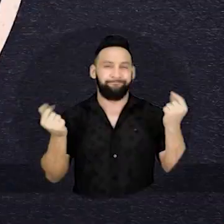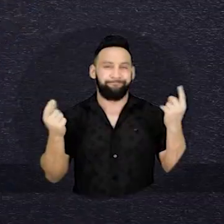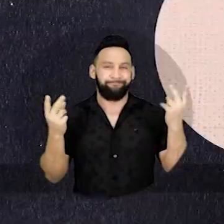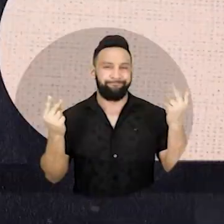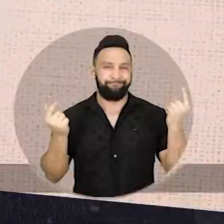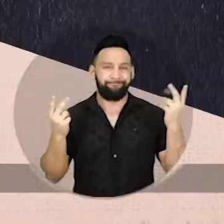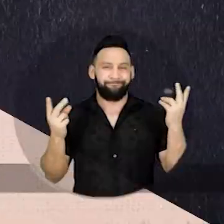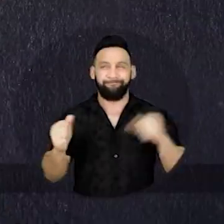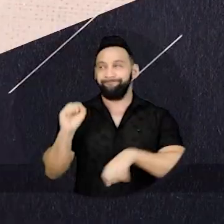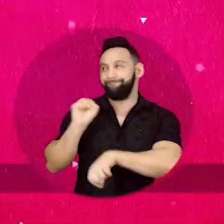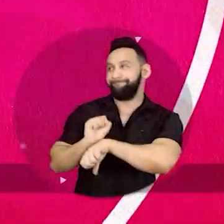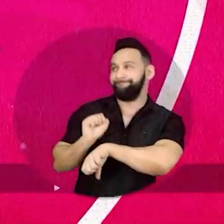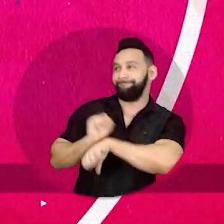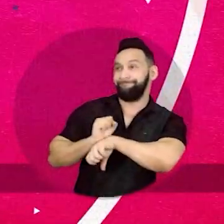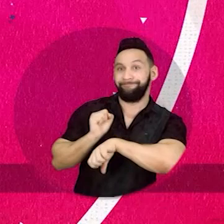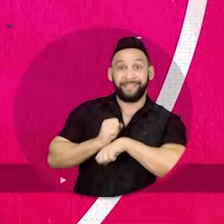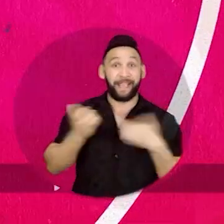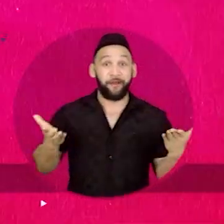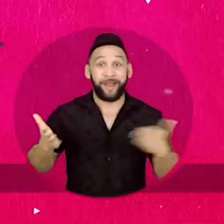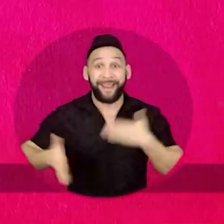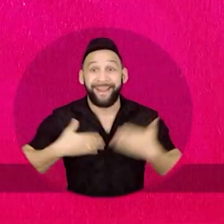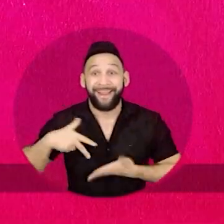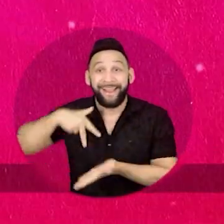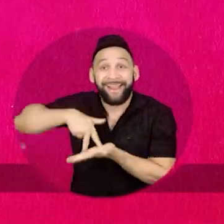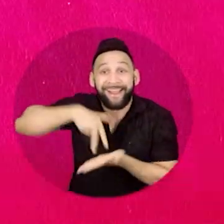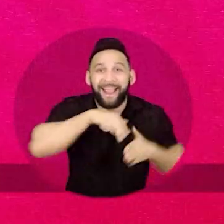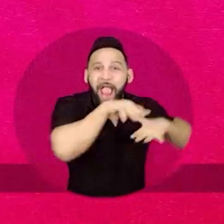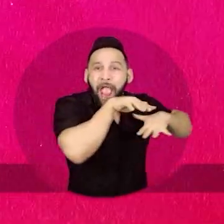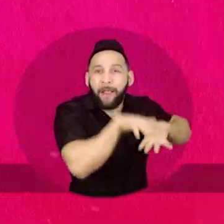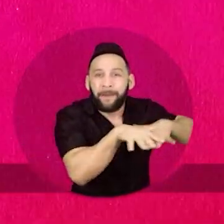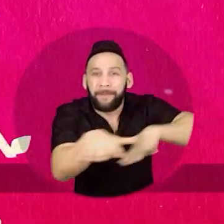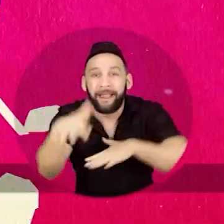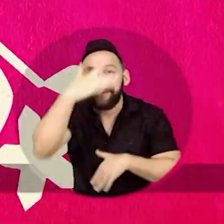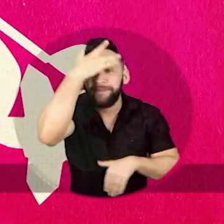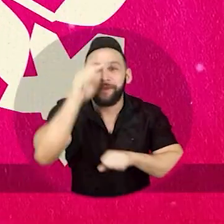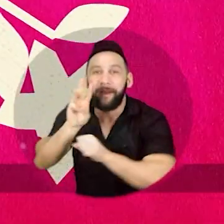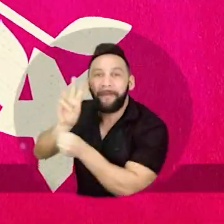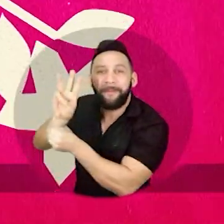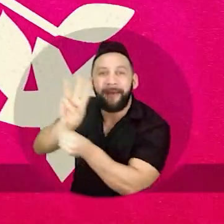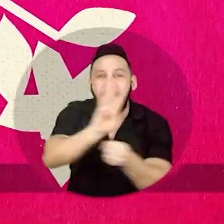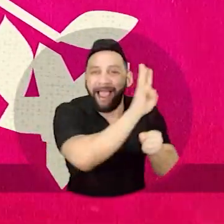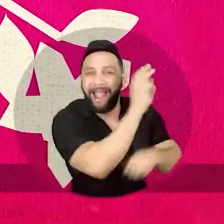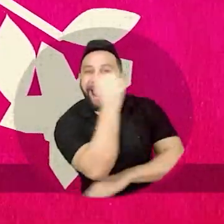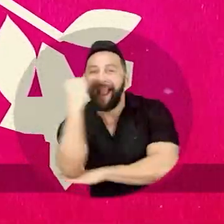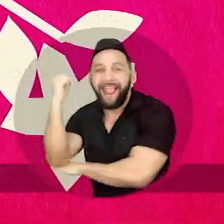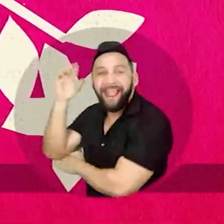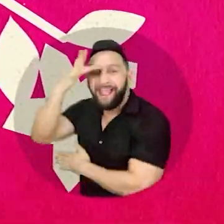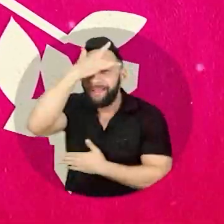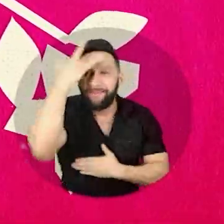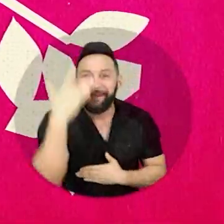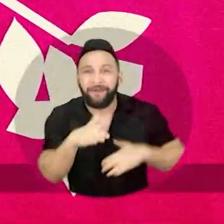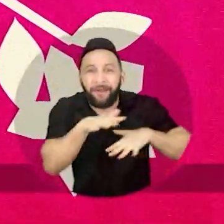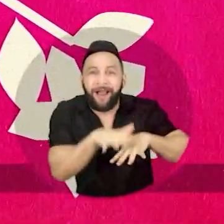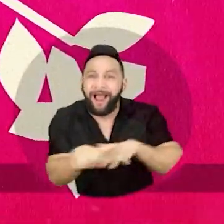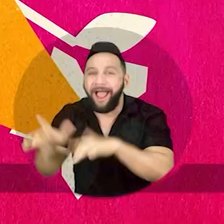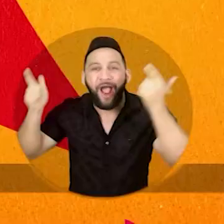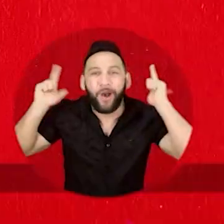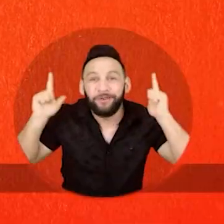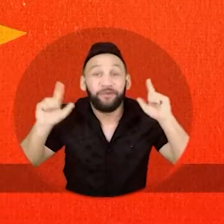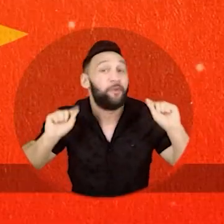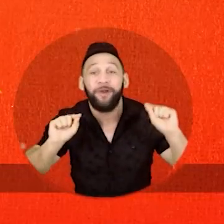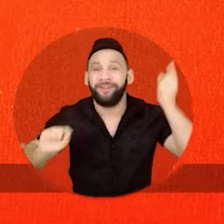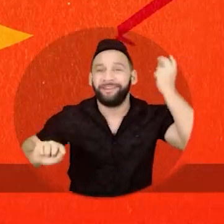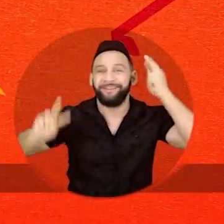Depois de muita espera, a alegria vai invadir as ruas, as esquinas e o coração de todos.